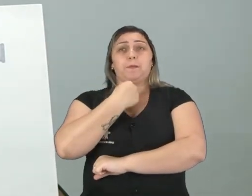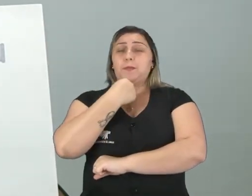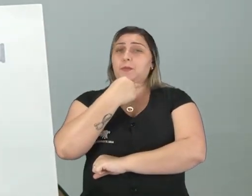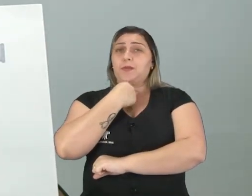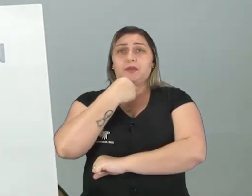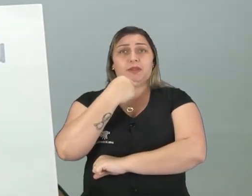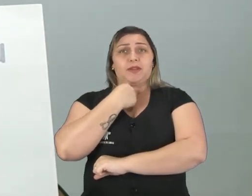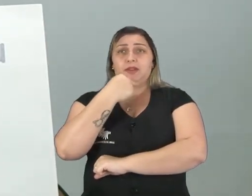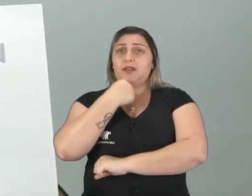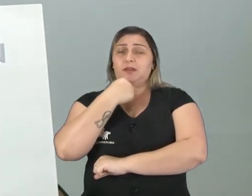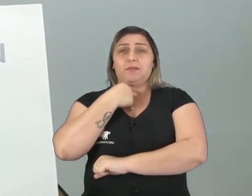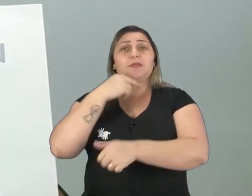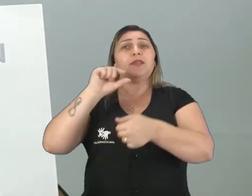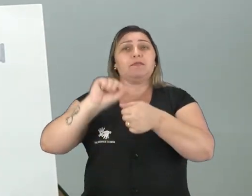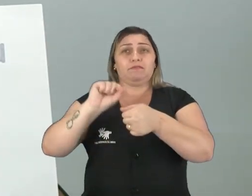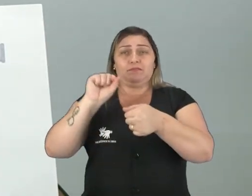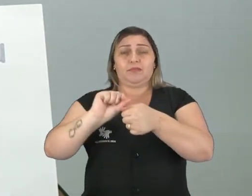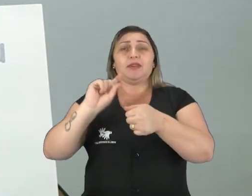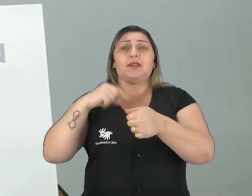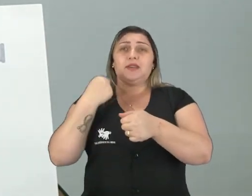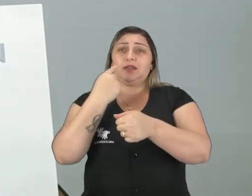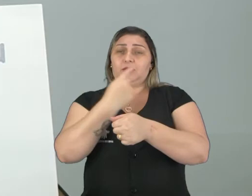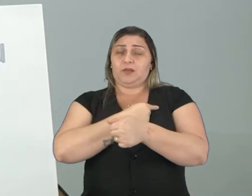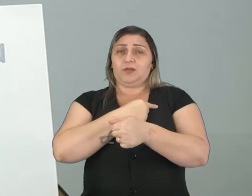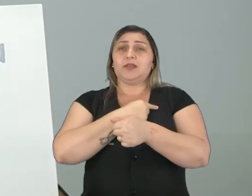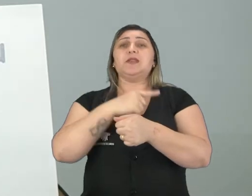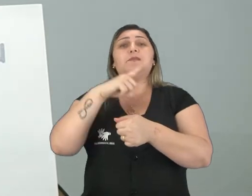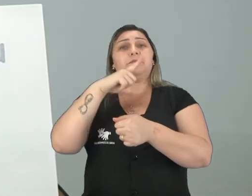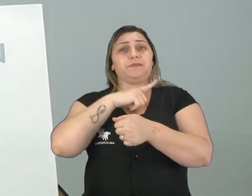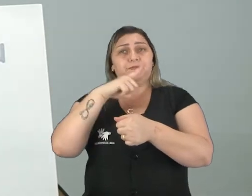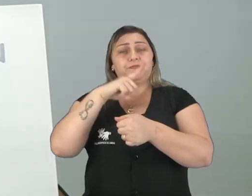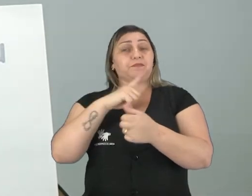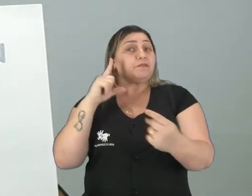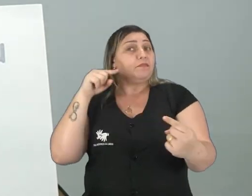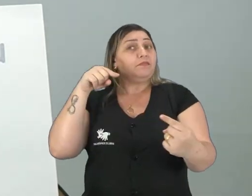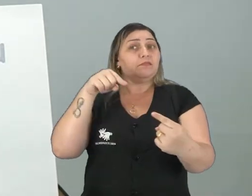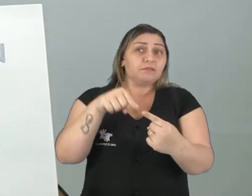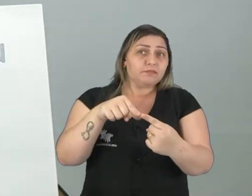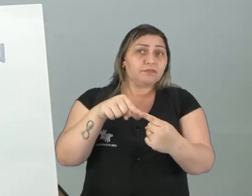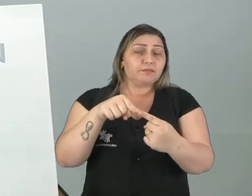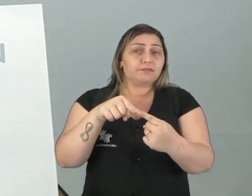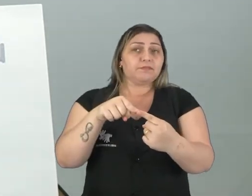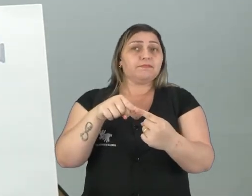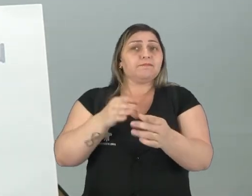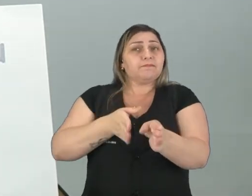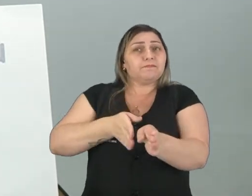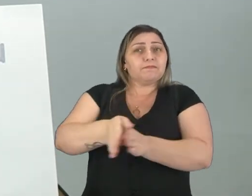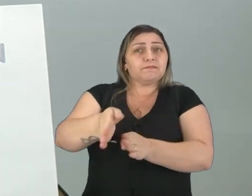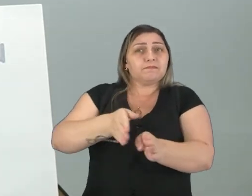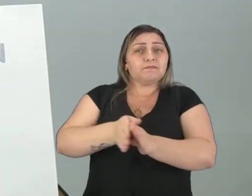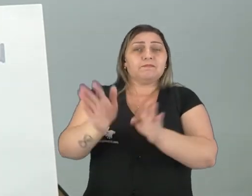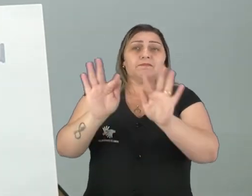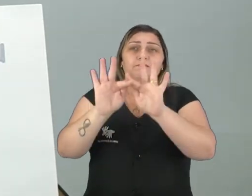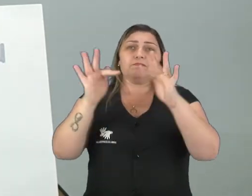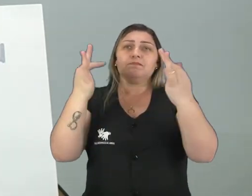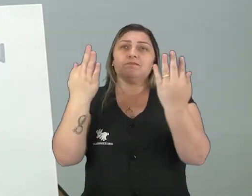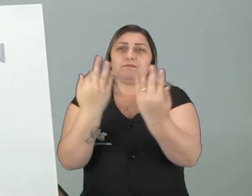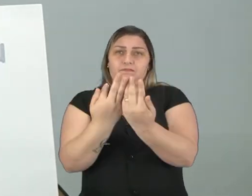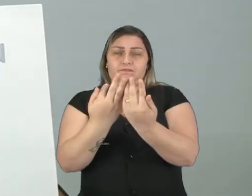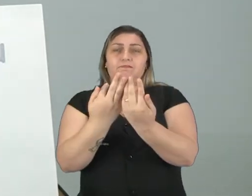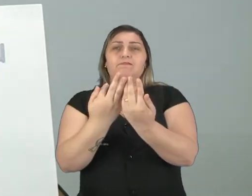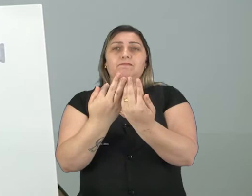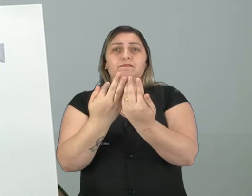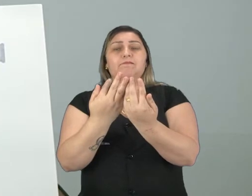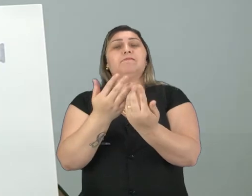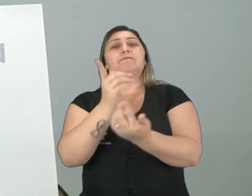devemos cometer. E nós temos, né, uma função aqui, é orientar os nossos familiares, né, que